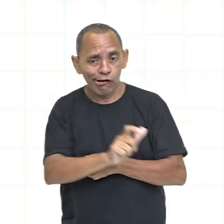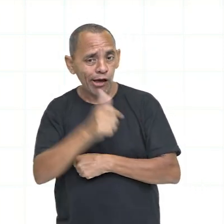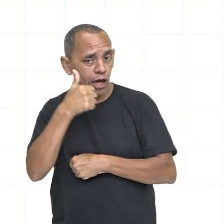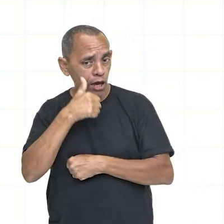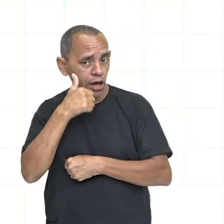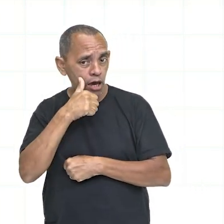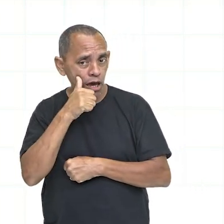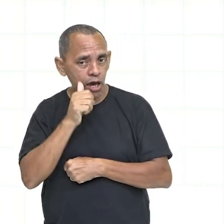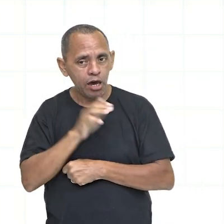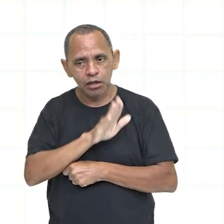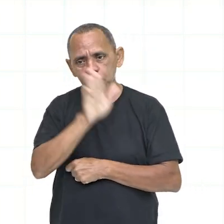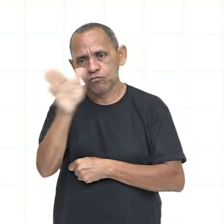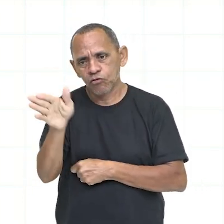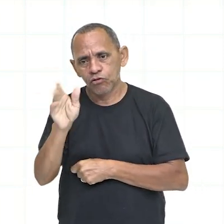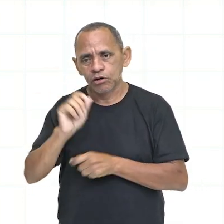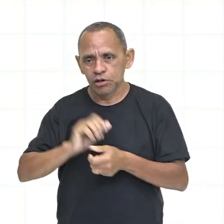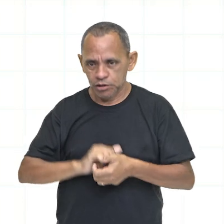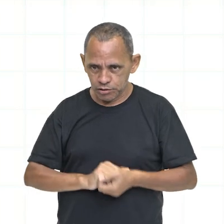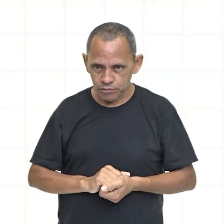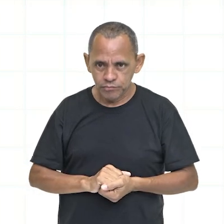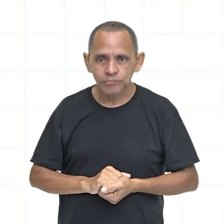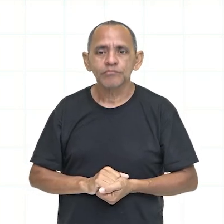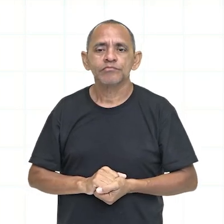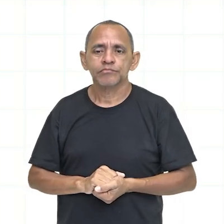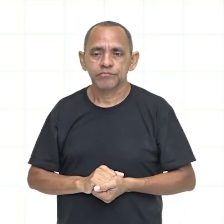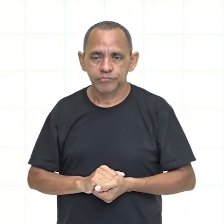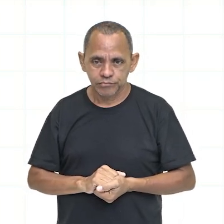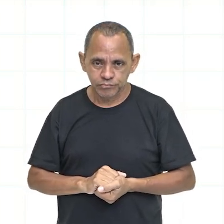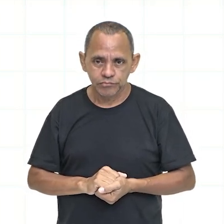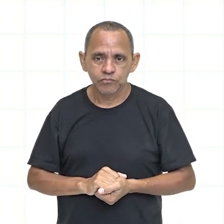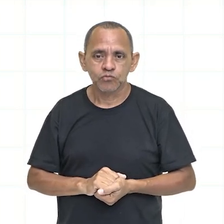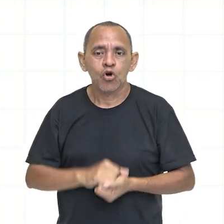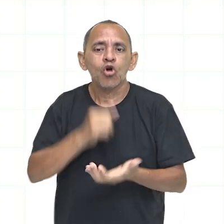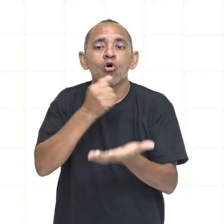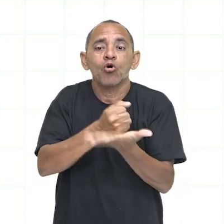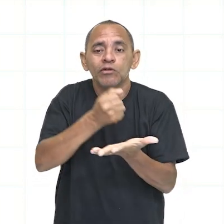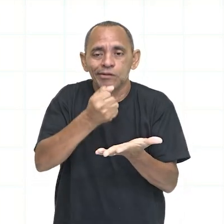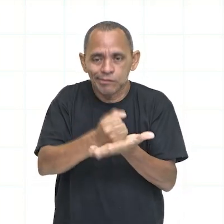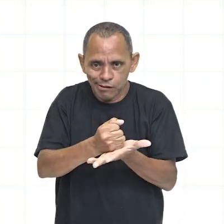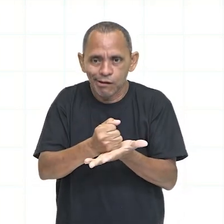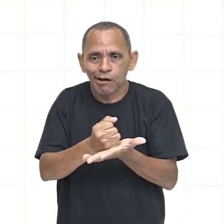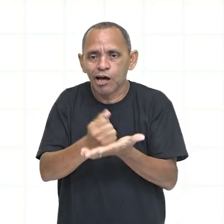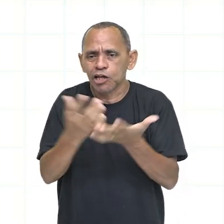hired quer dizer empregada, né? Quando a gente é admitida numa função para trabalhar, né?